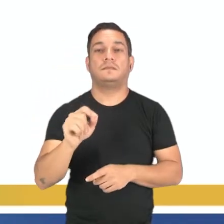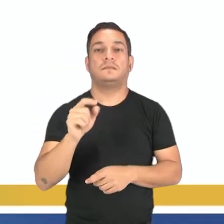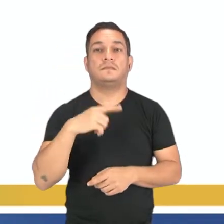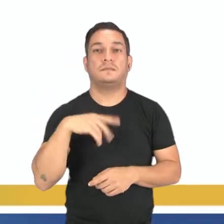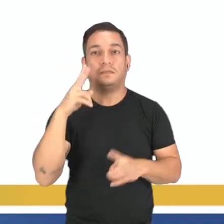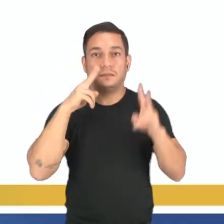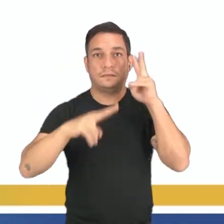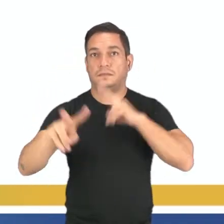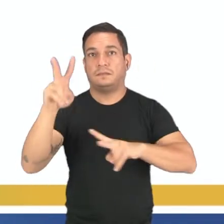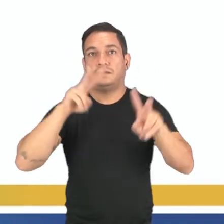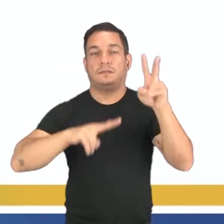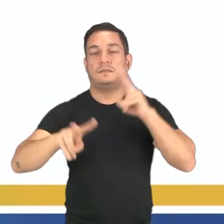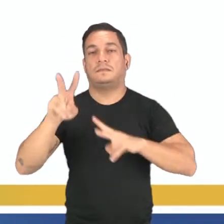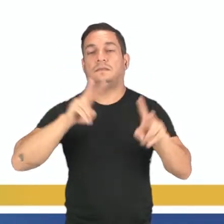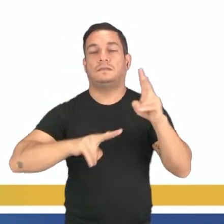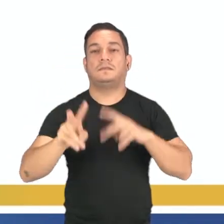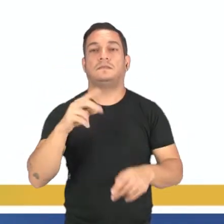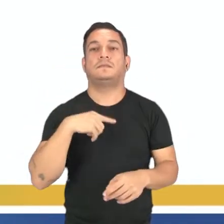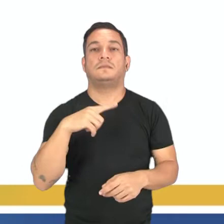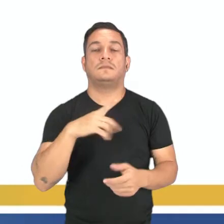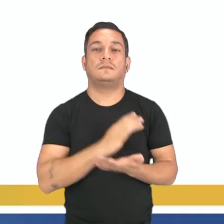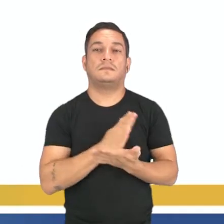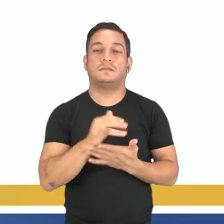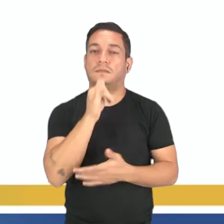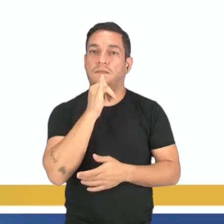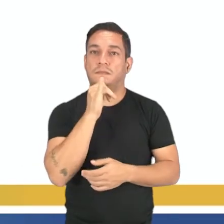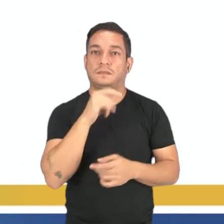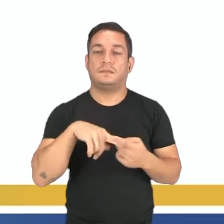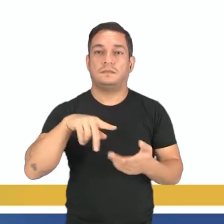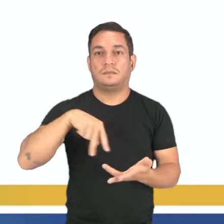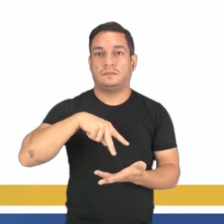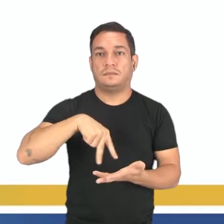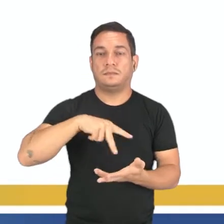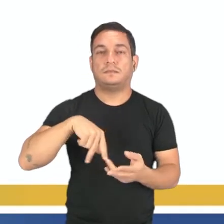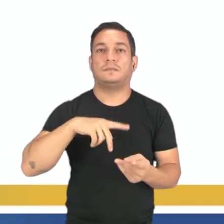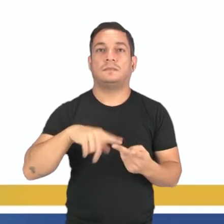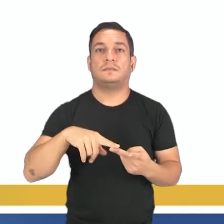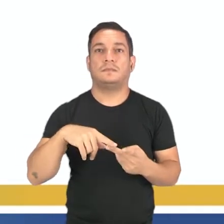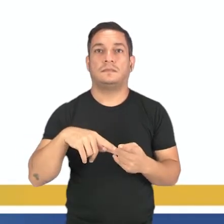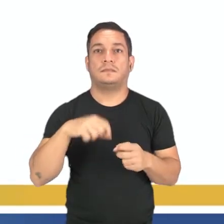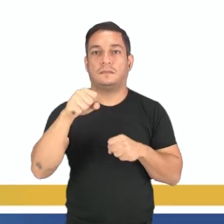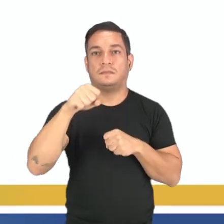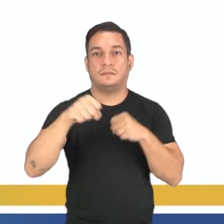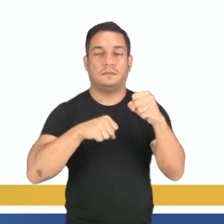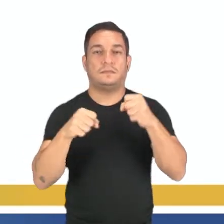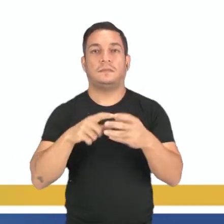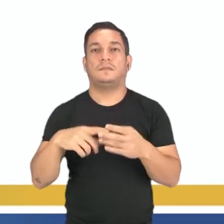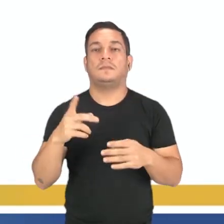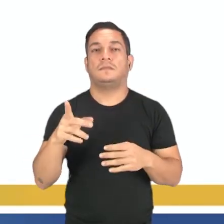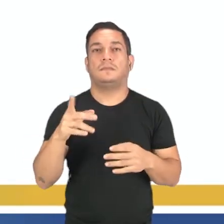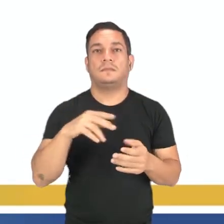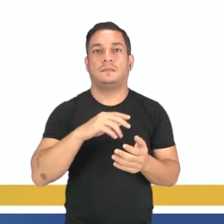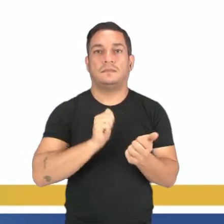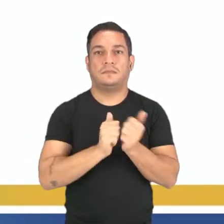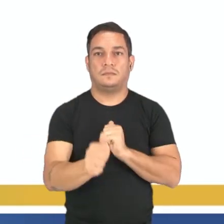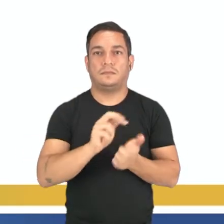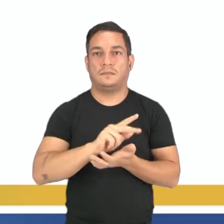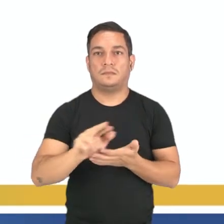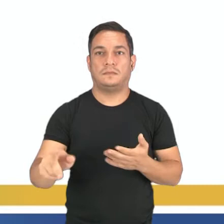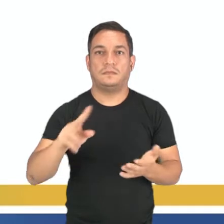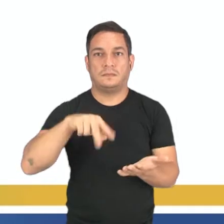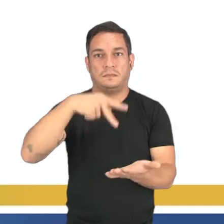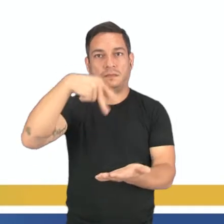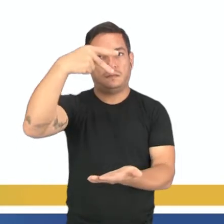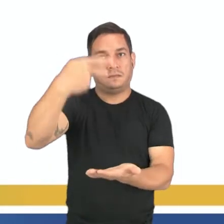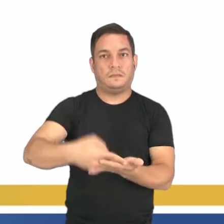caráter lúdico, né? E a gente tem alguns exemplos, como as danças, as artes marciais, os esportes, as acrobacias e